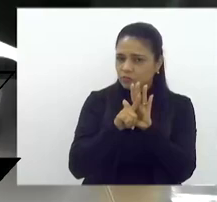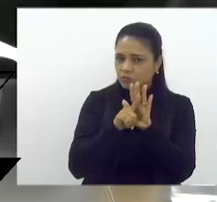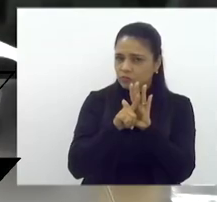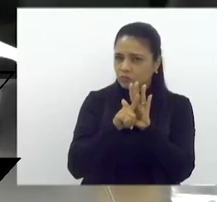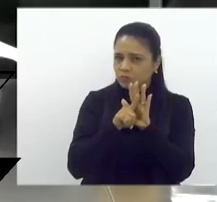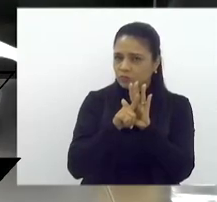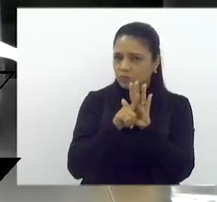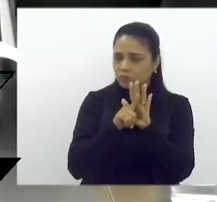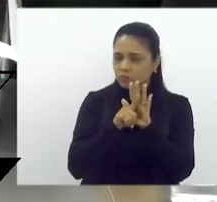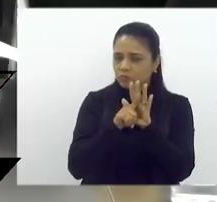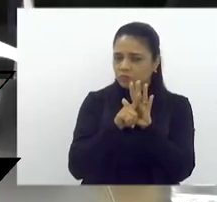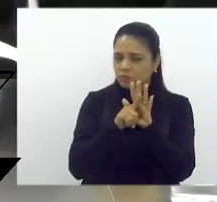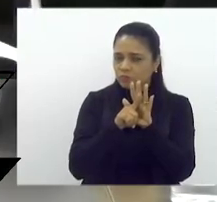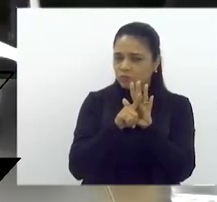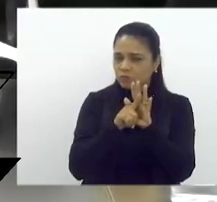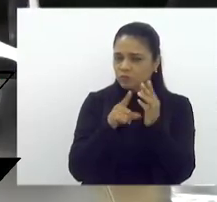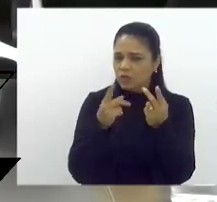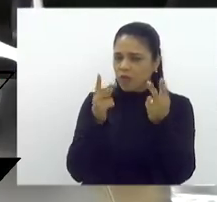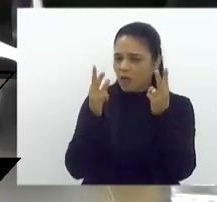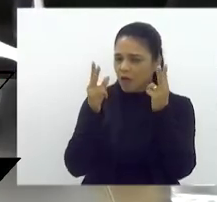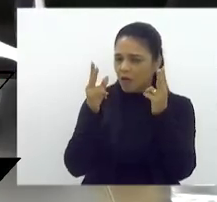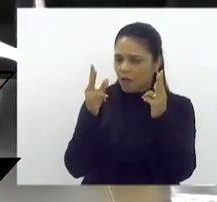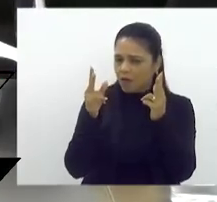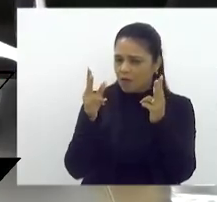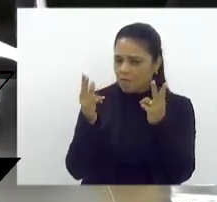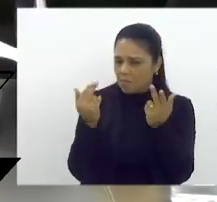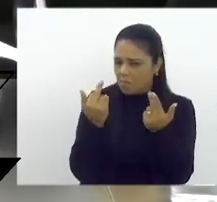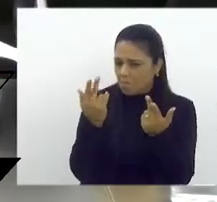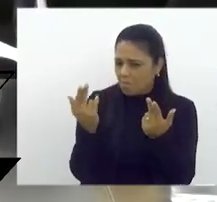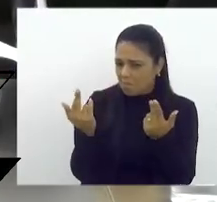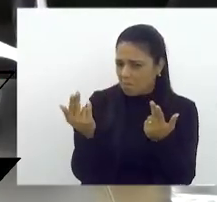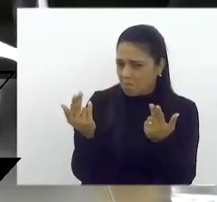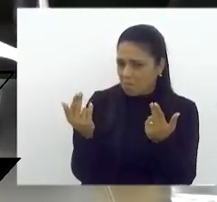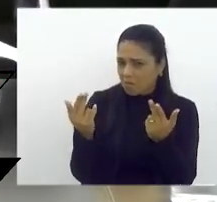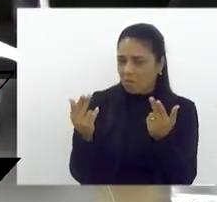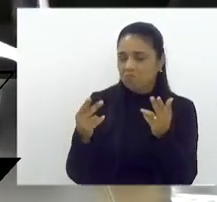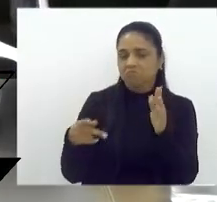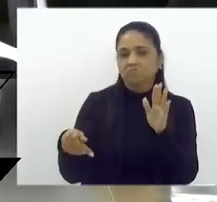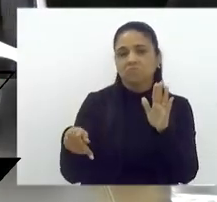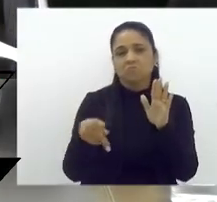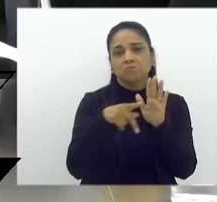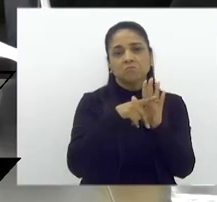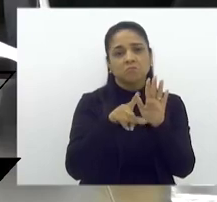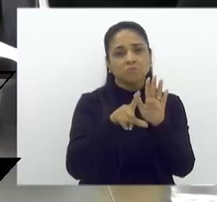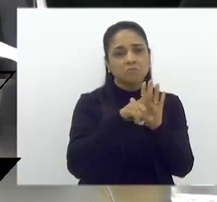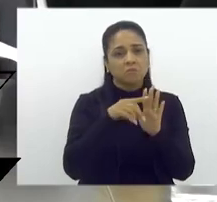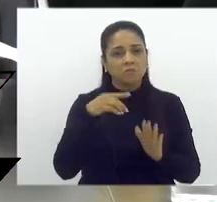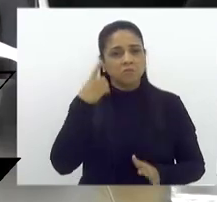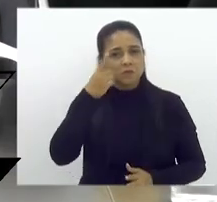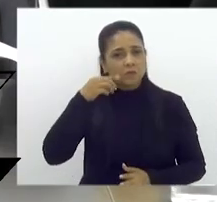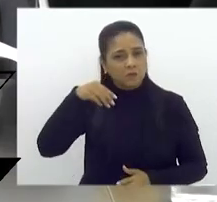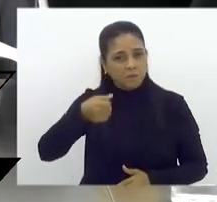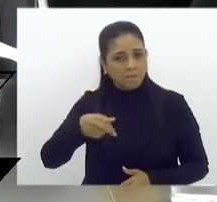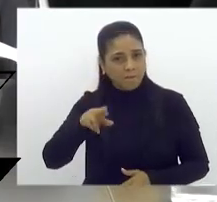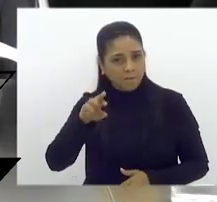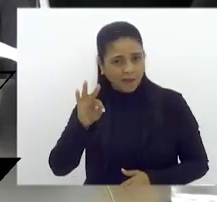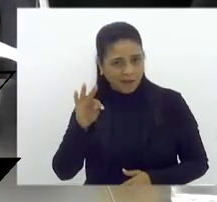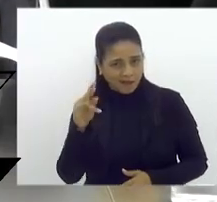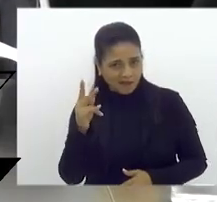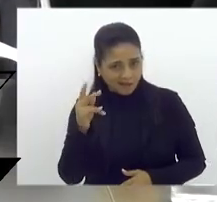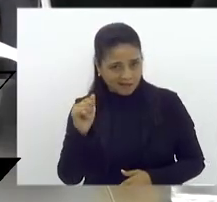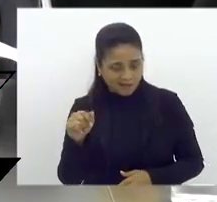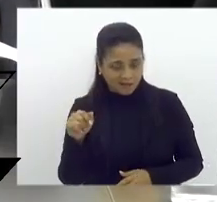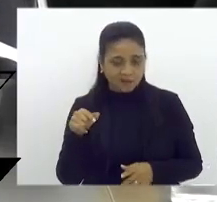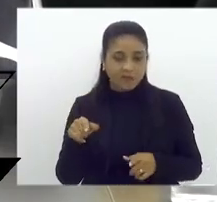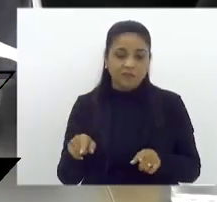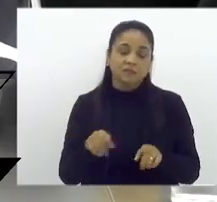da deputada Marta Rocha, sua colega de bancada? Não, esse projeto, na realidade, a deputada, tanto